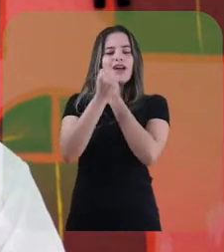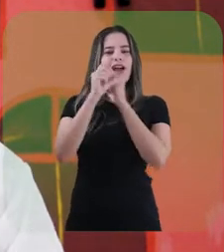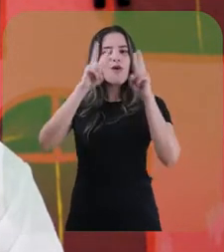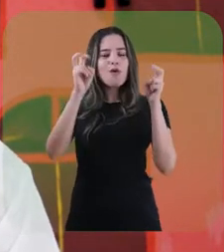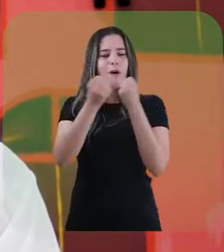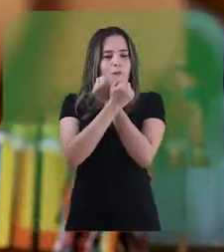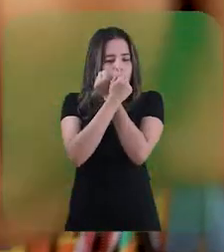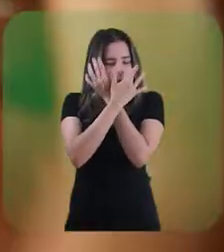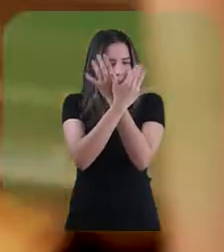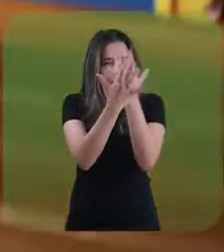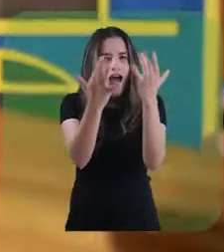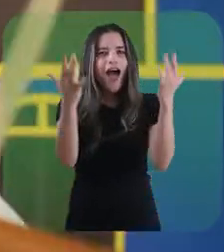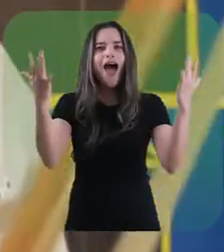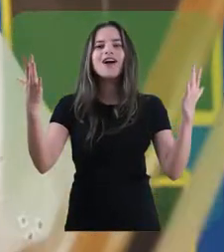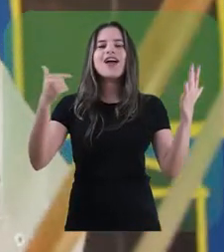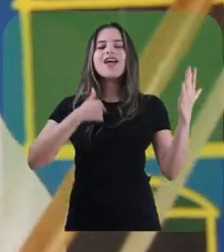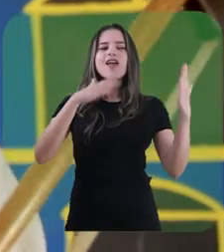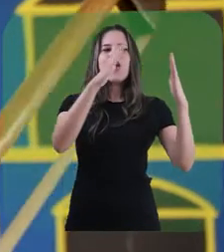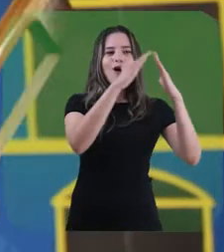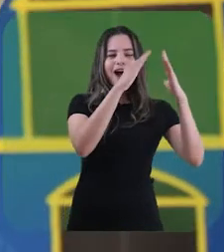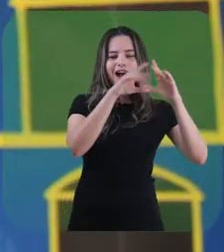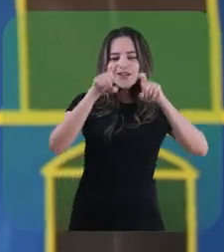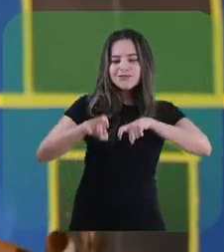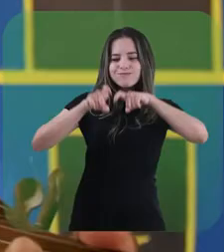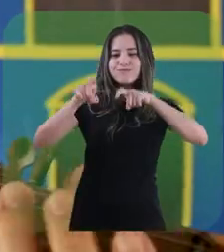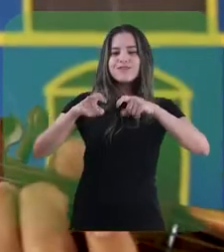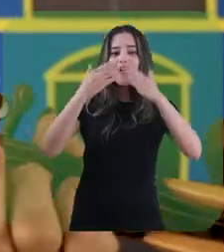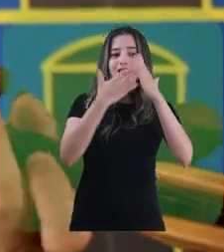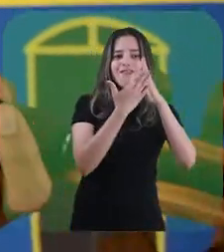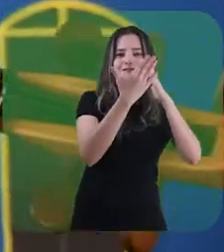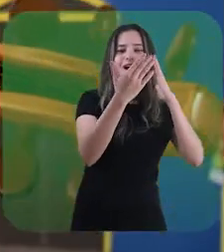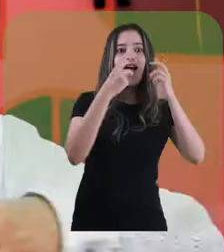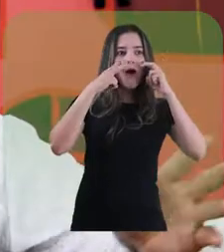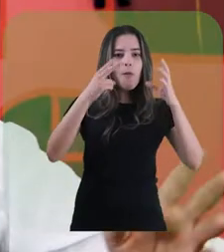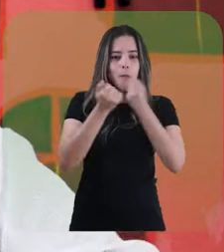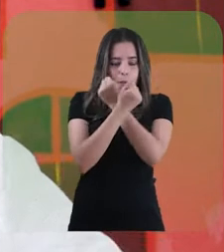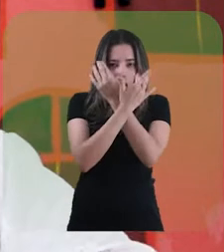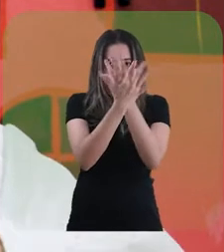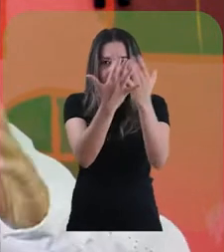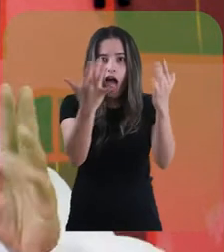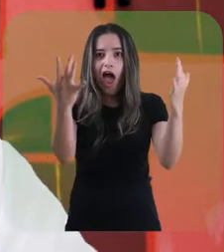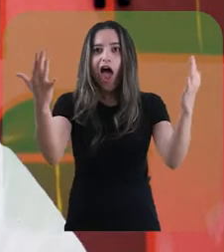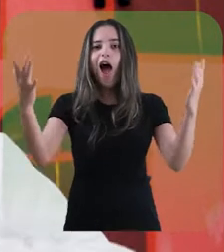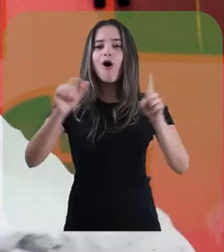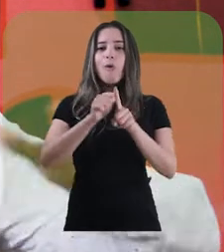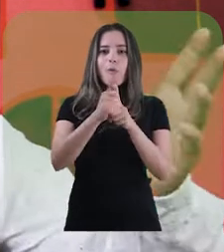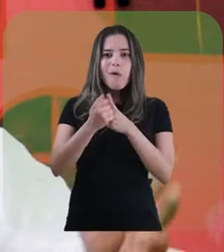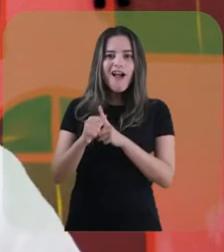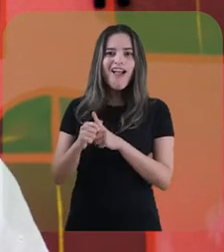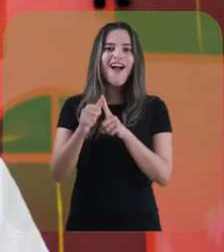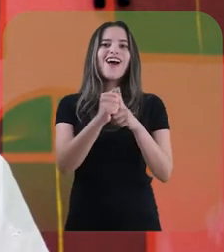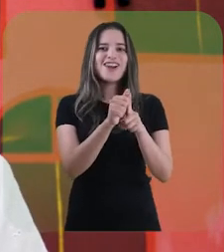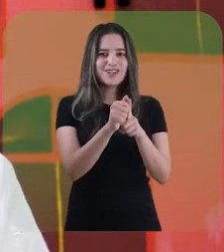teus olhos se espalhar na plantação e eu morava na zona rural e que em um milharal de uns 200 metros quadrados um